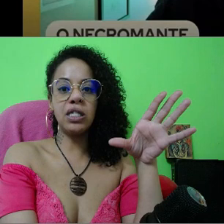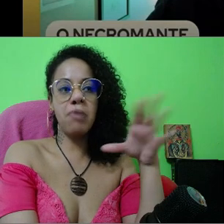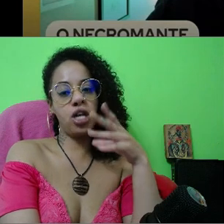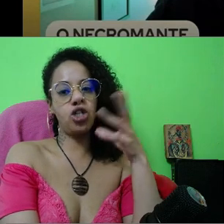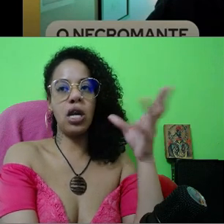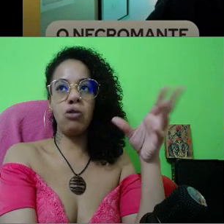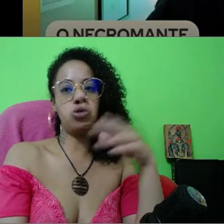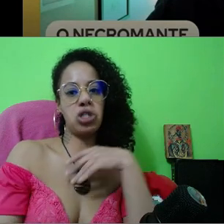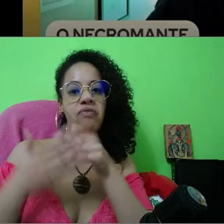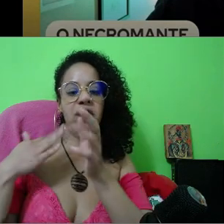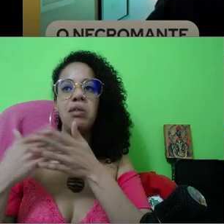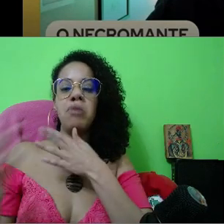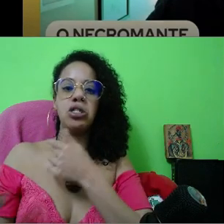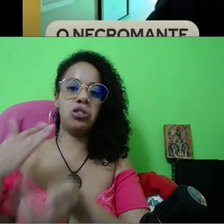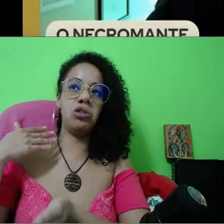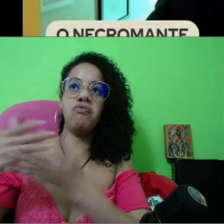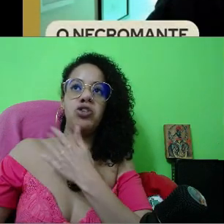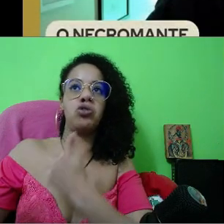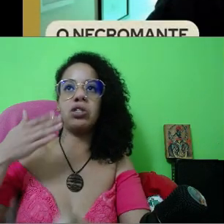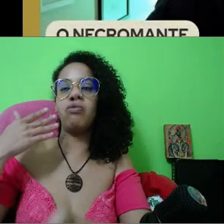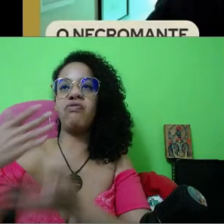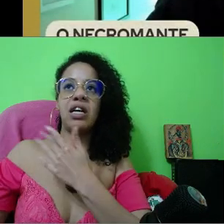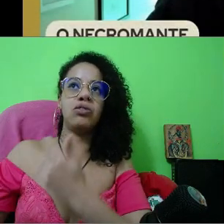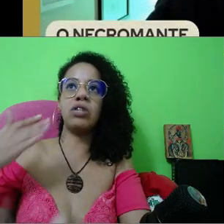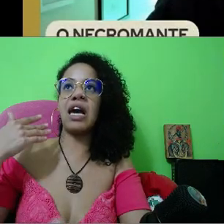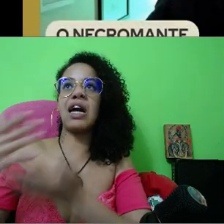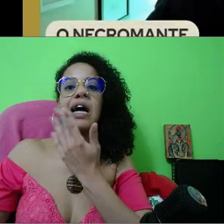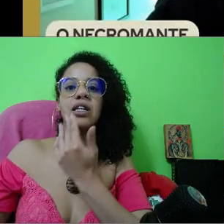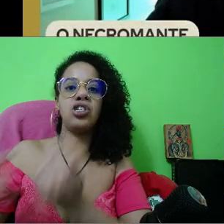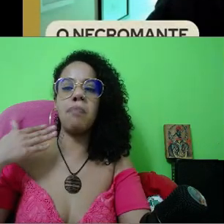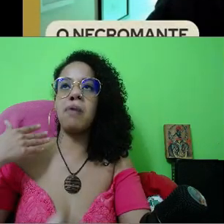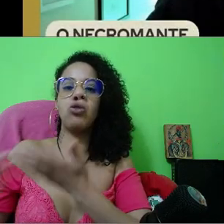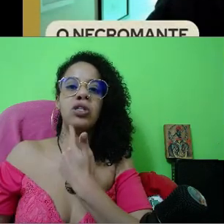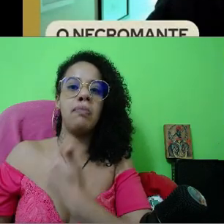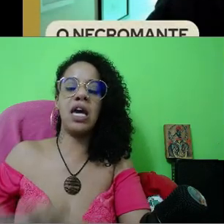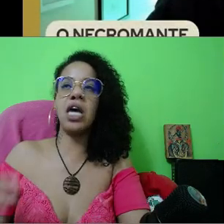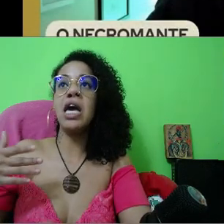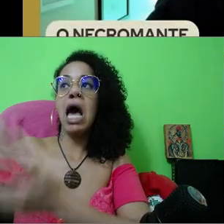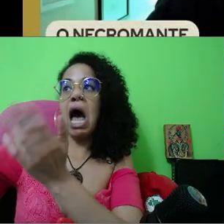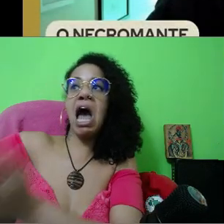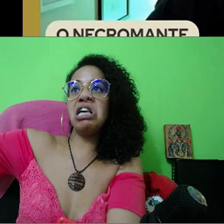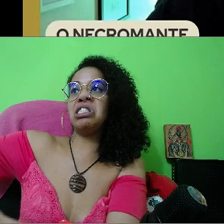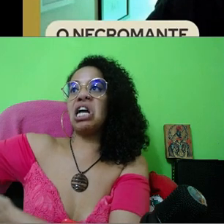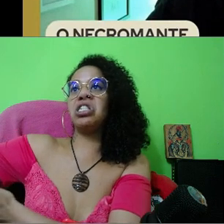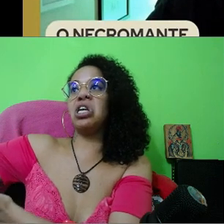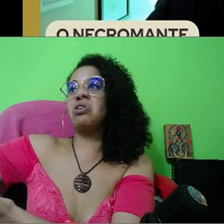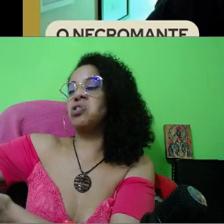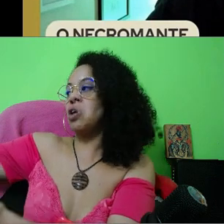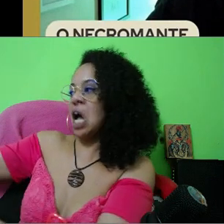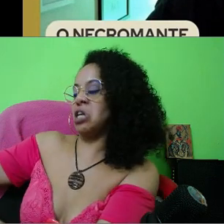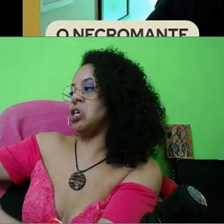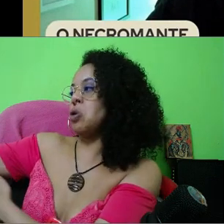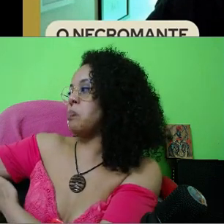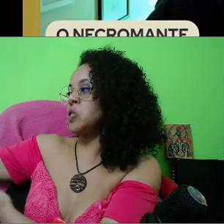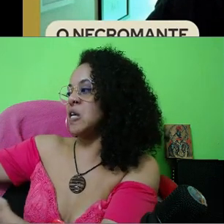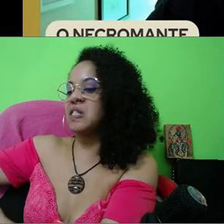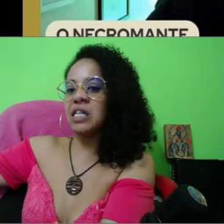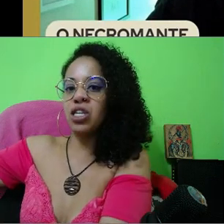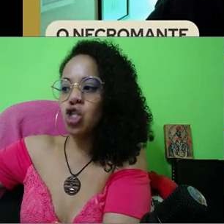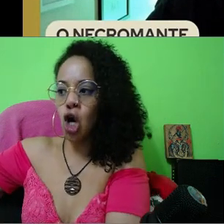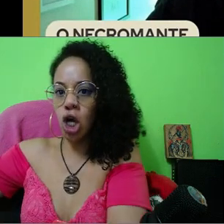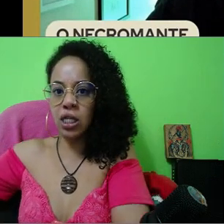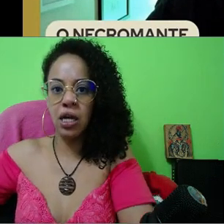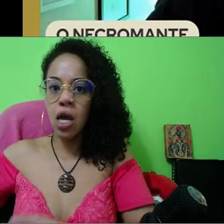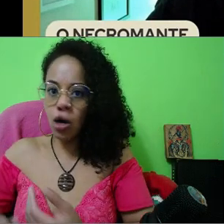supostamente né Eu não sei vai saber que se o vídeo que tu fala que secar que já pagou também aí Ah está dizendo que eu sou cá que deixa